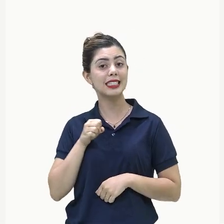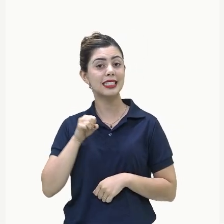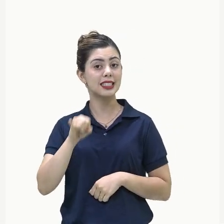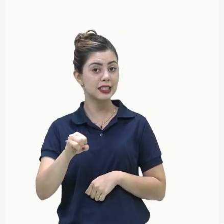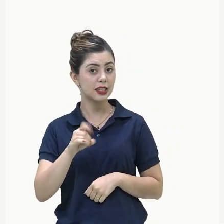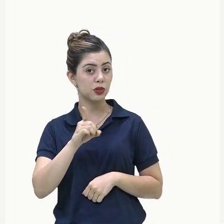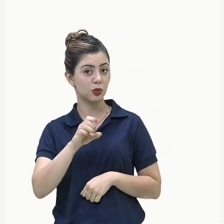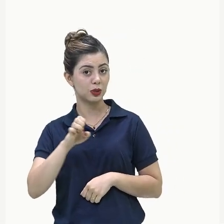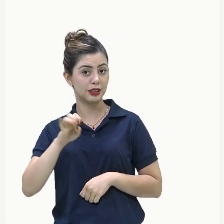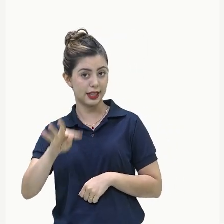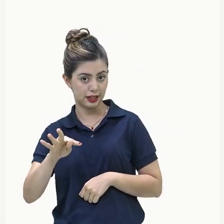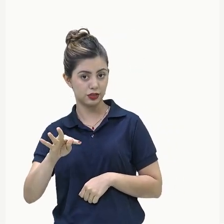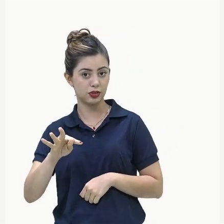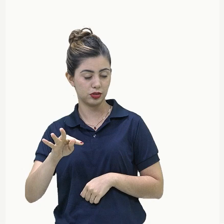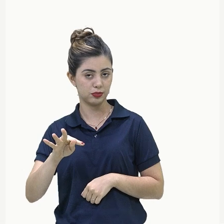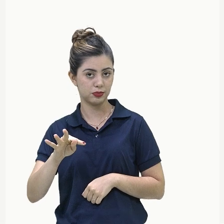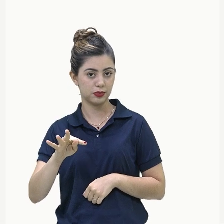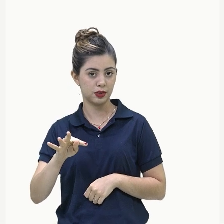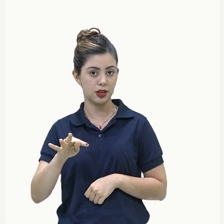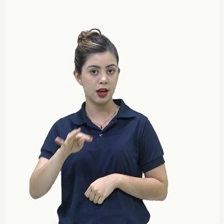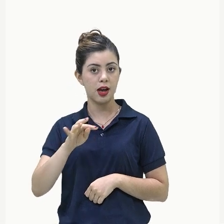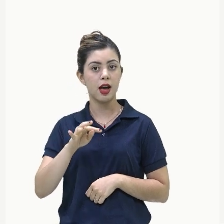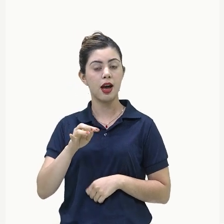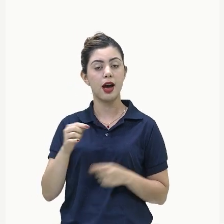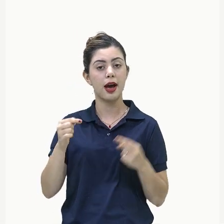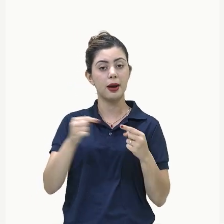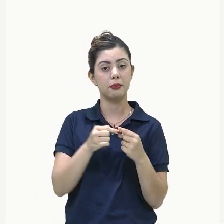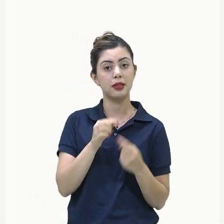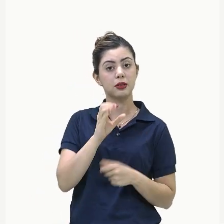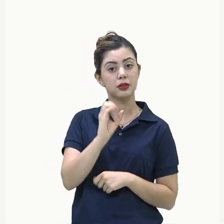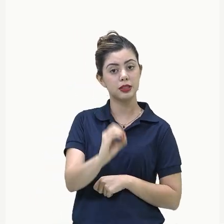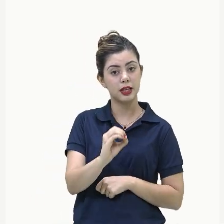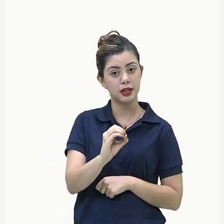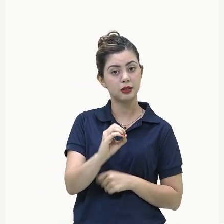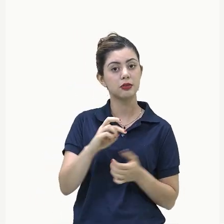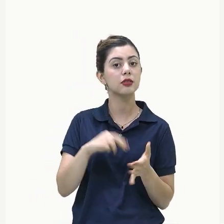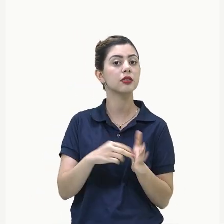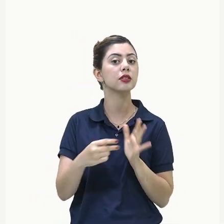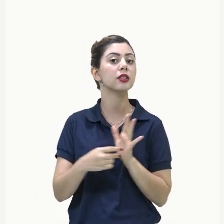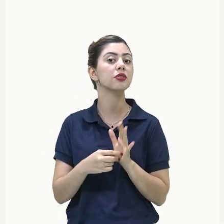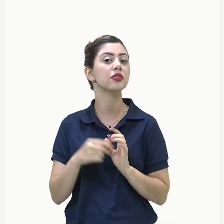determinante for igual a 0, significa que eles estão